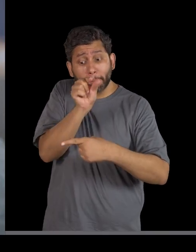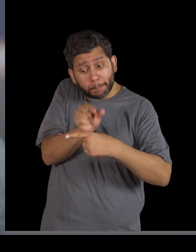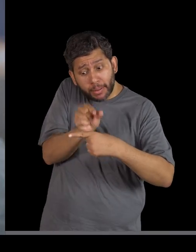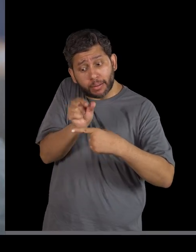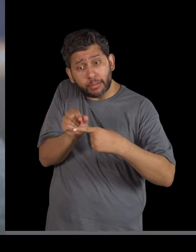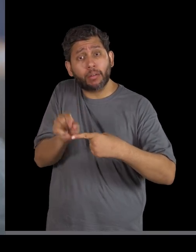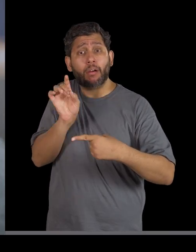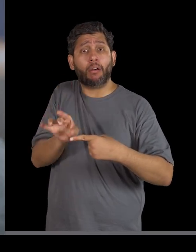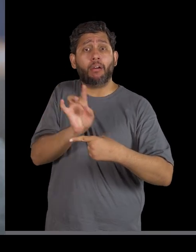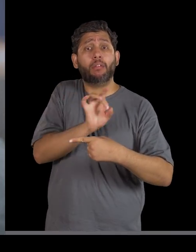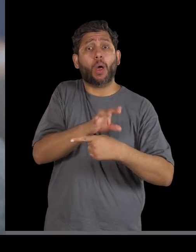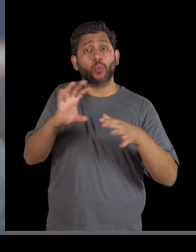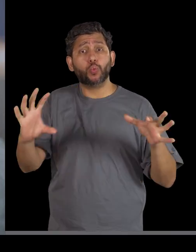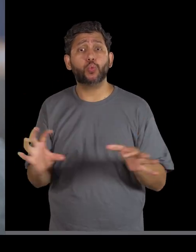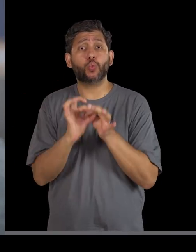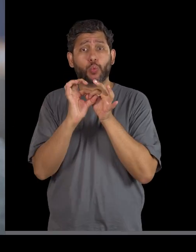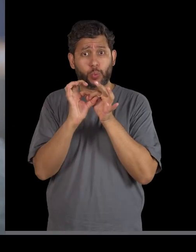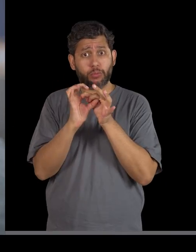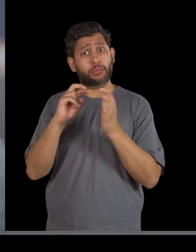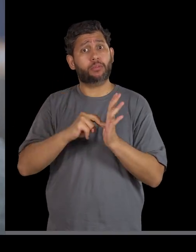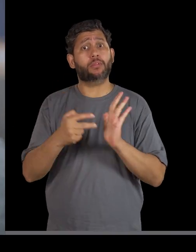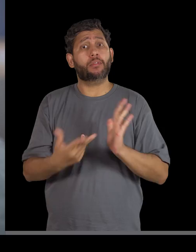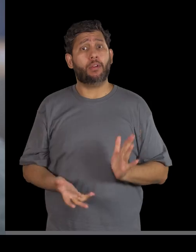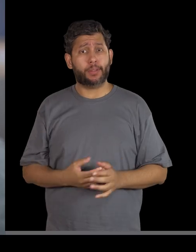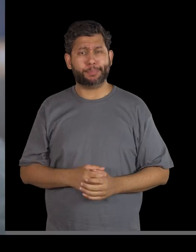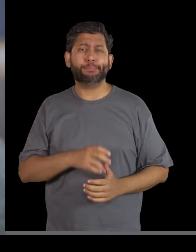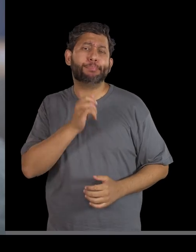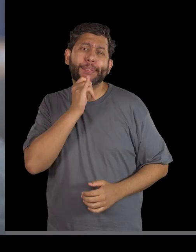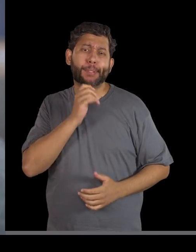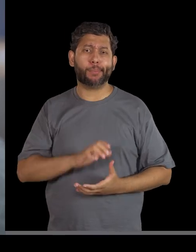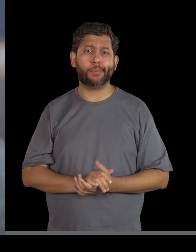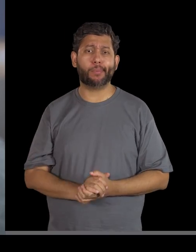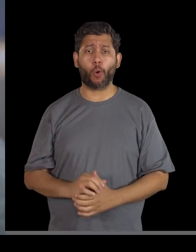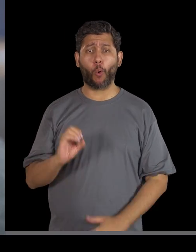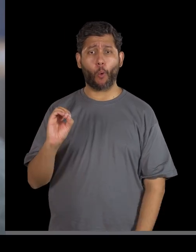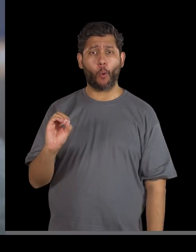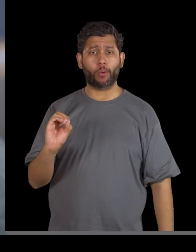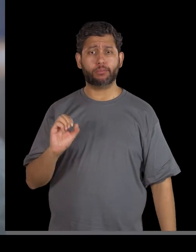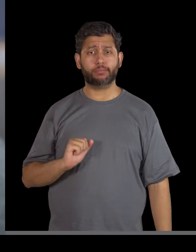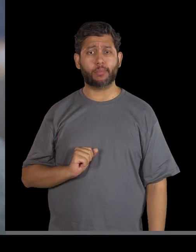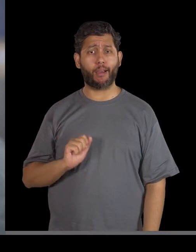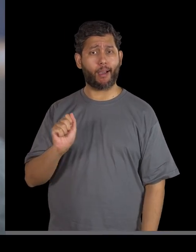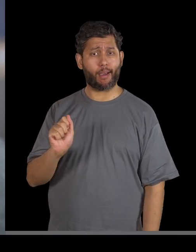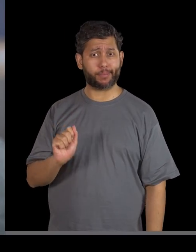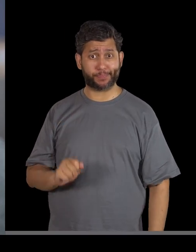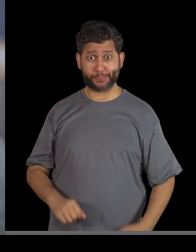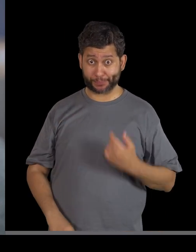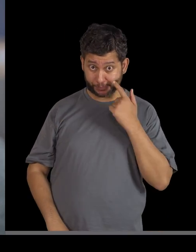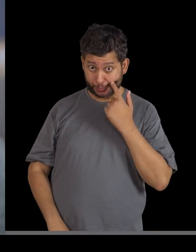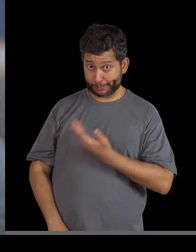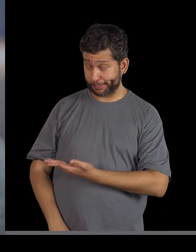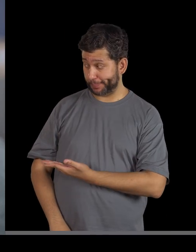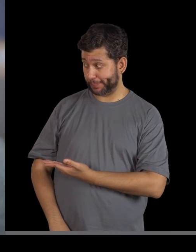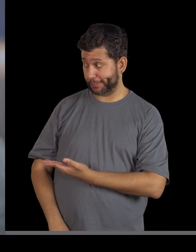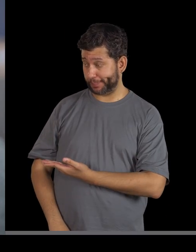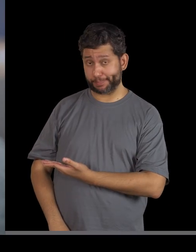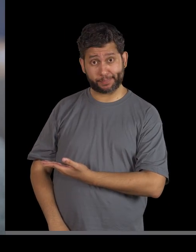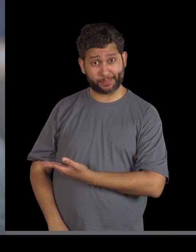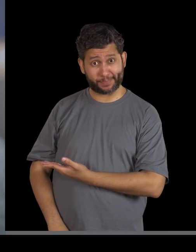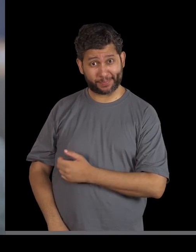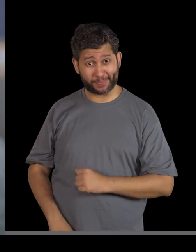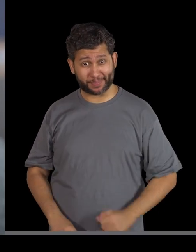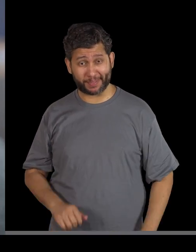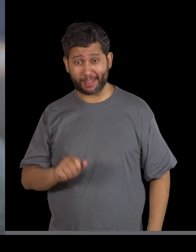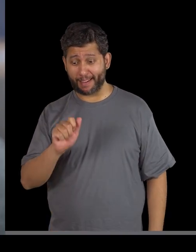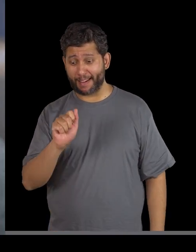o O e o A são fonemas no português porque eles contrastam significado. Ó, pensem numa palavra, alho e olho,